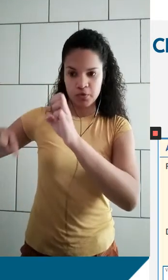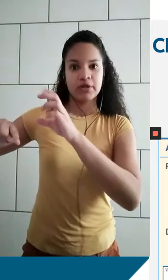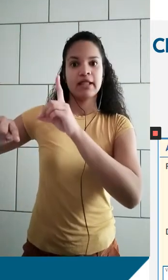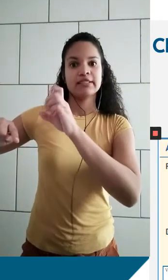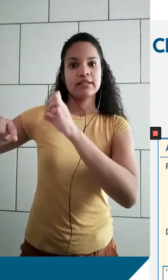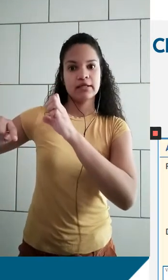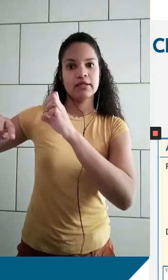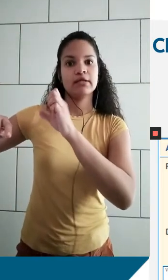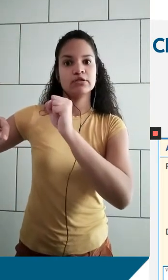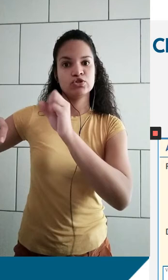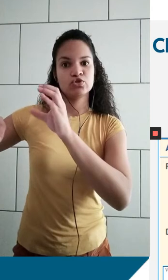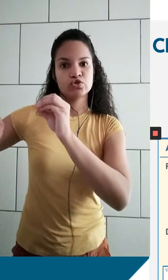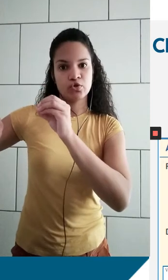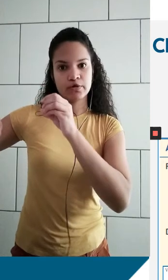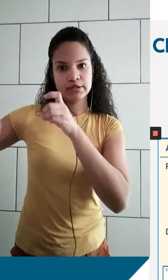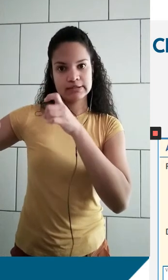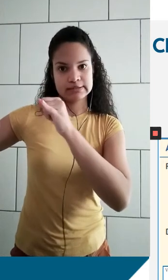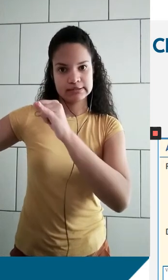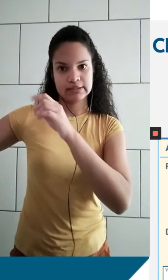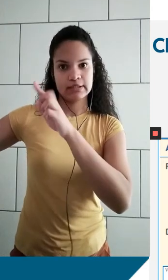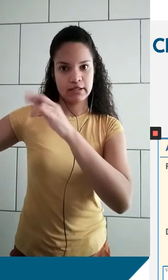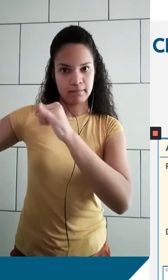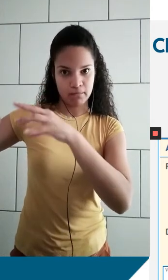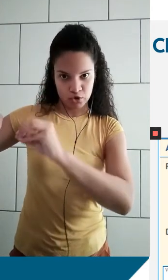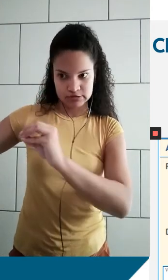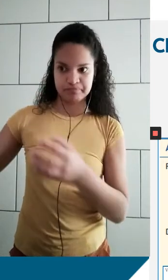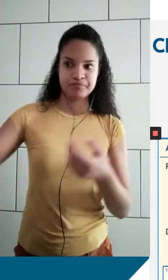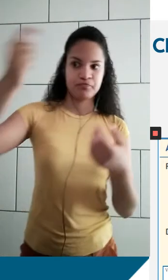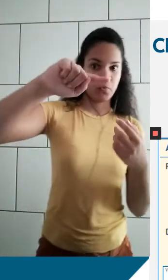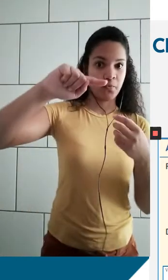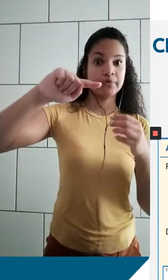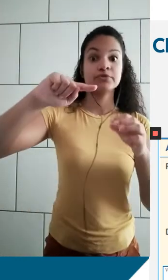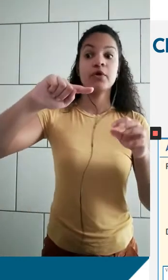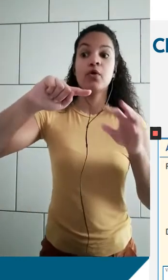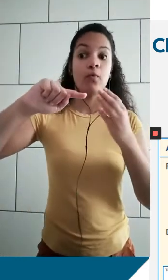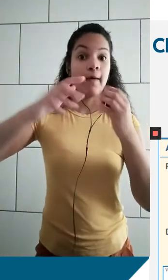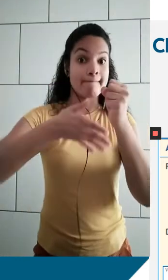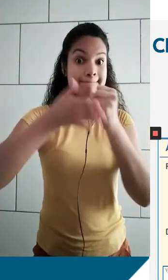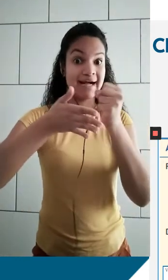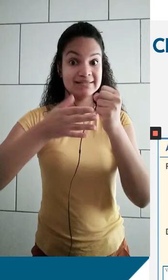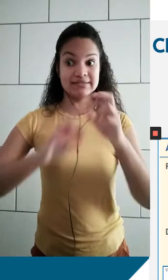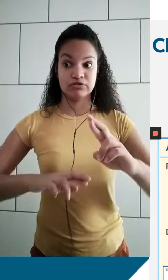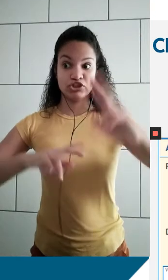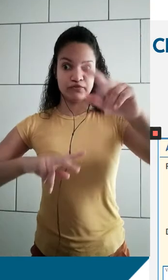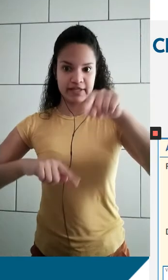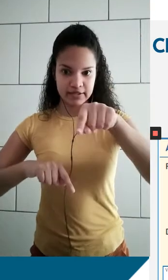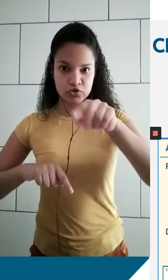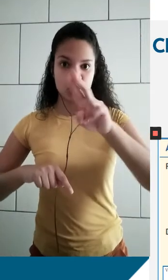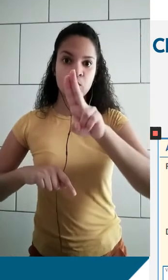bases nitrogenadas, nós temos uracila no RNA e timina no DNA. É uma outra diferença